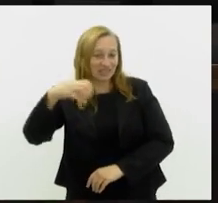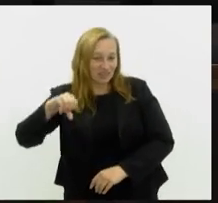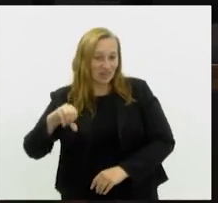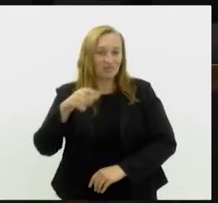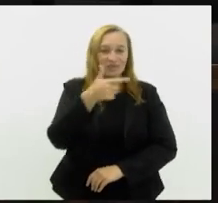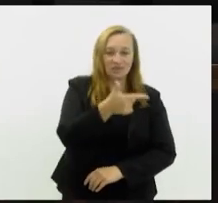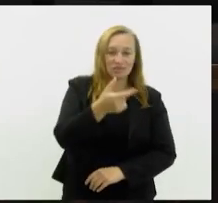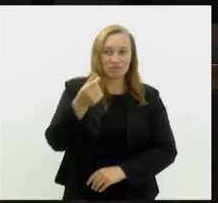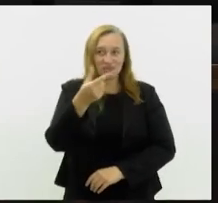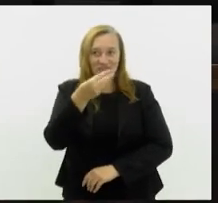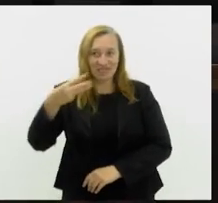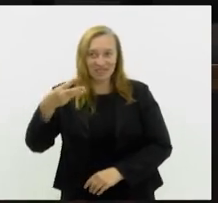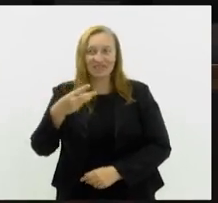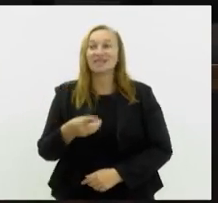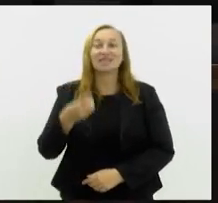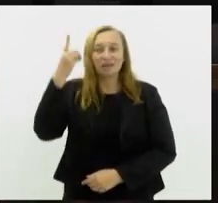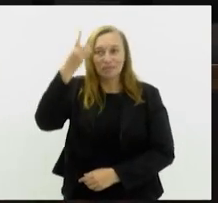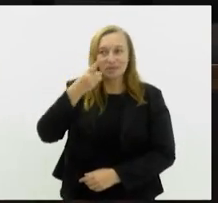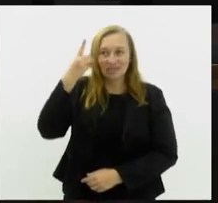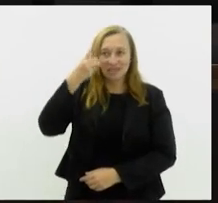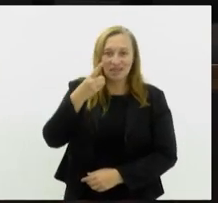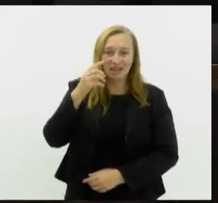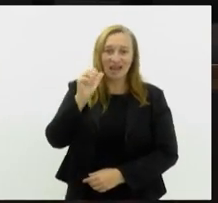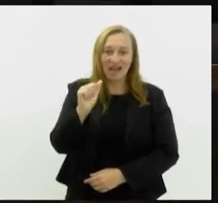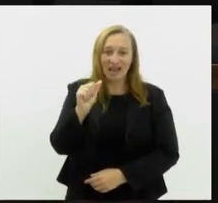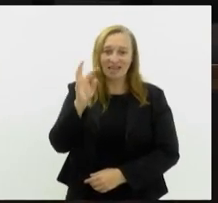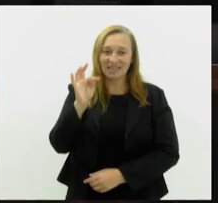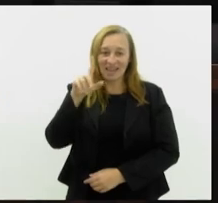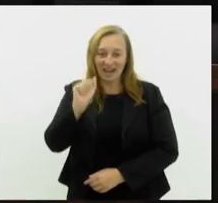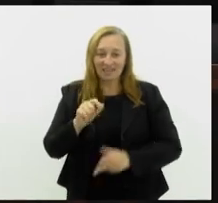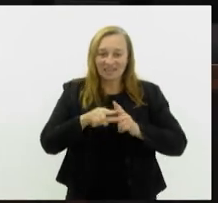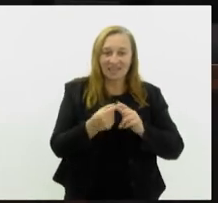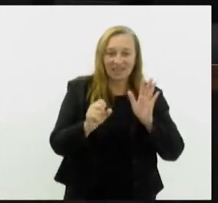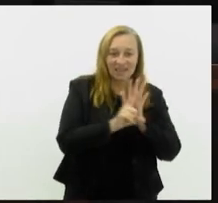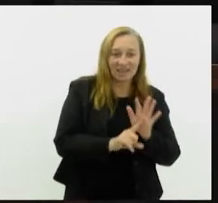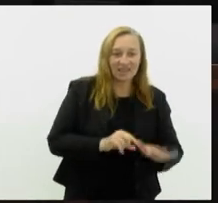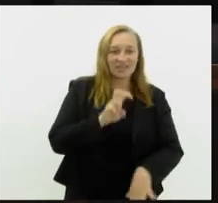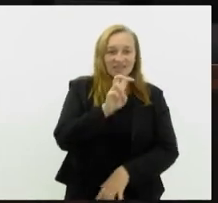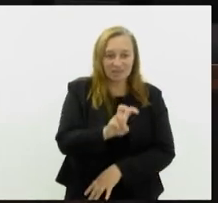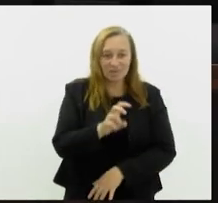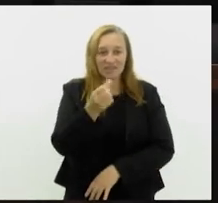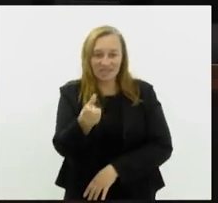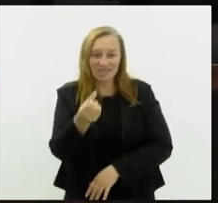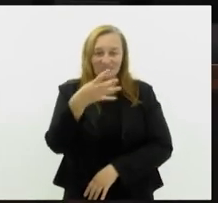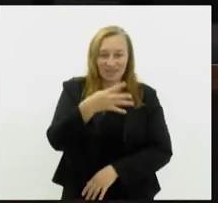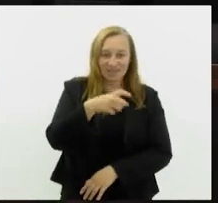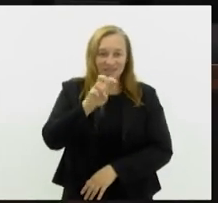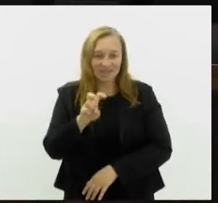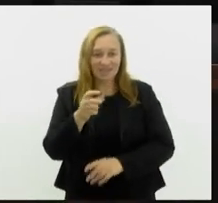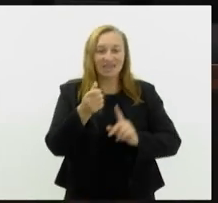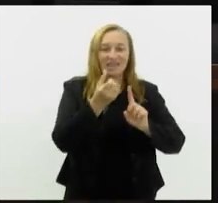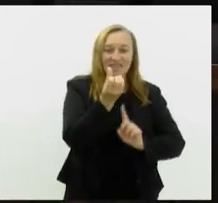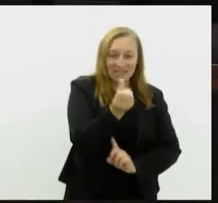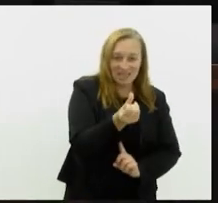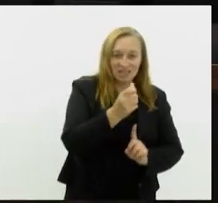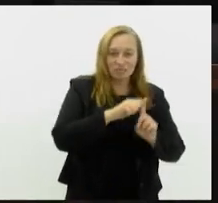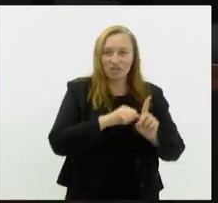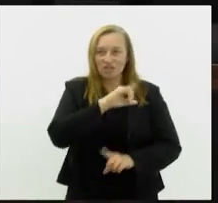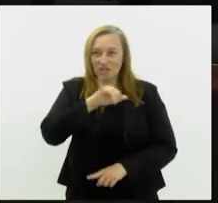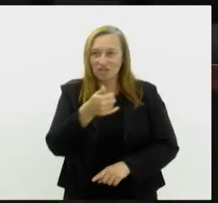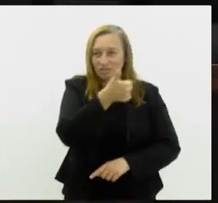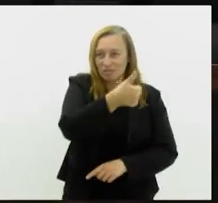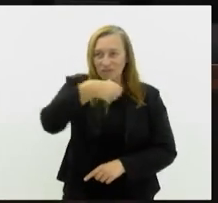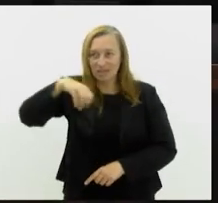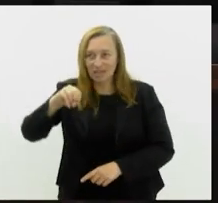de 2023, de autoria do deputado Átila Nunes, que altera a lei estadual número 5.645 de 6 de janeiro de